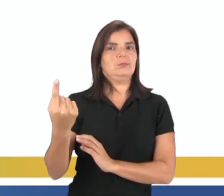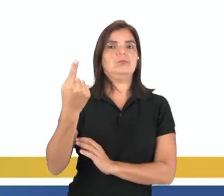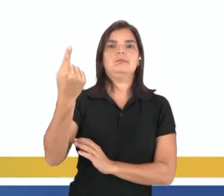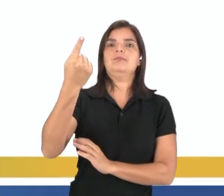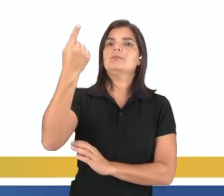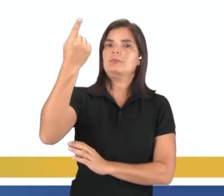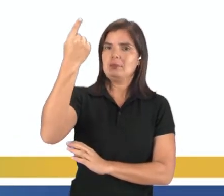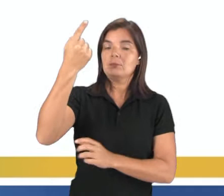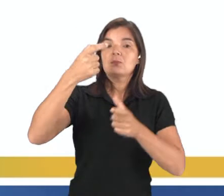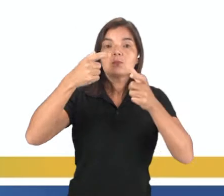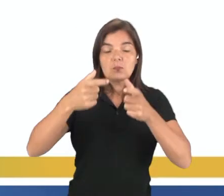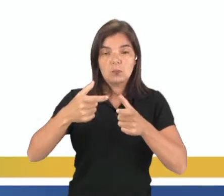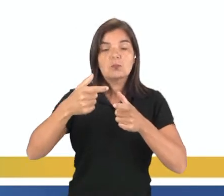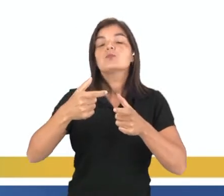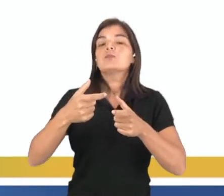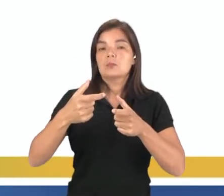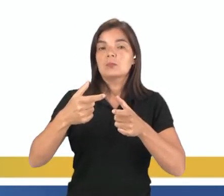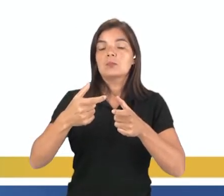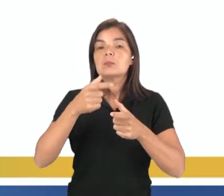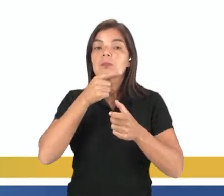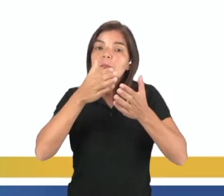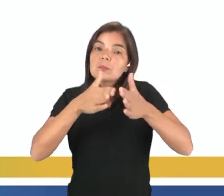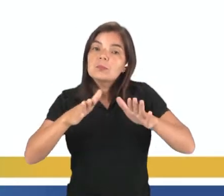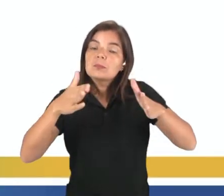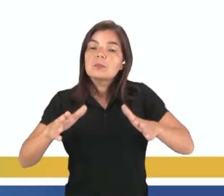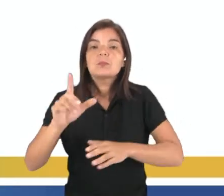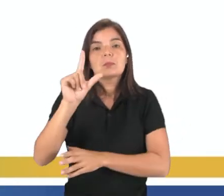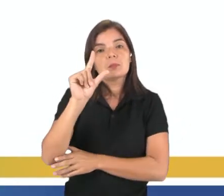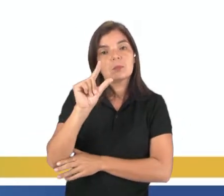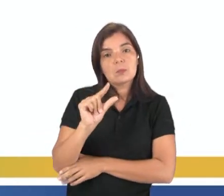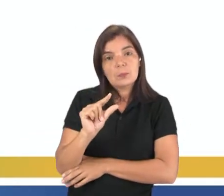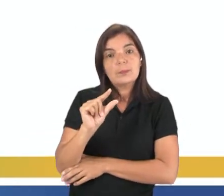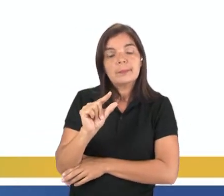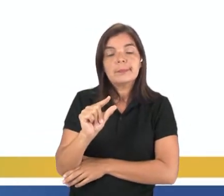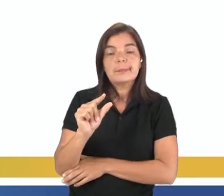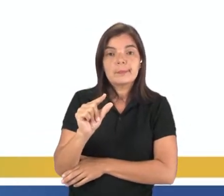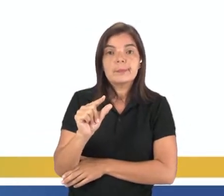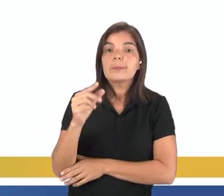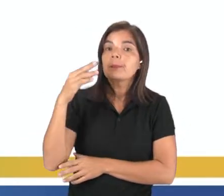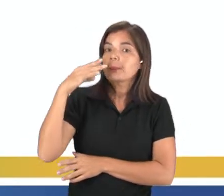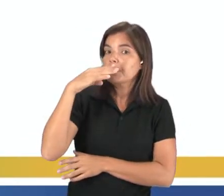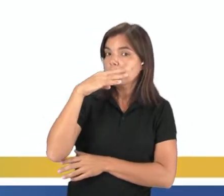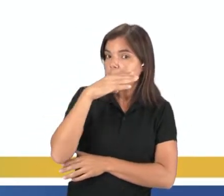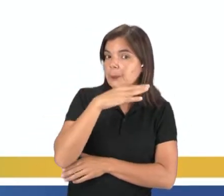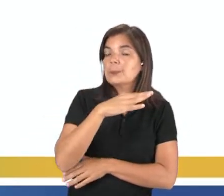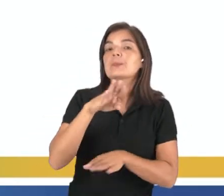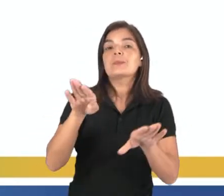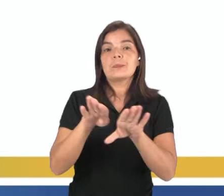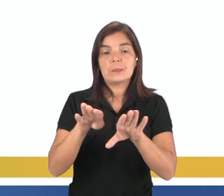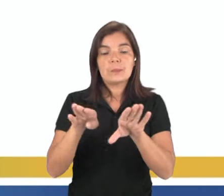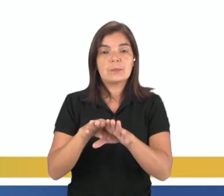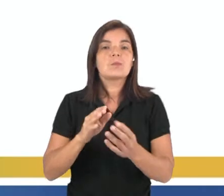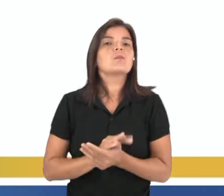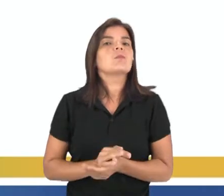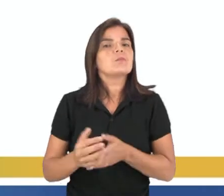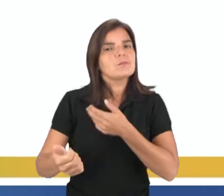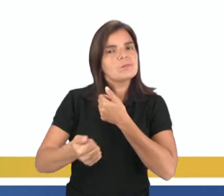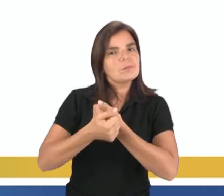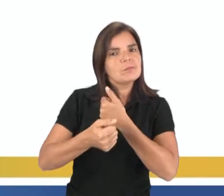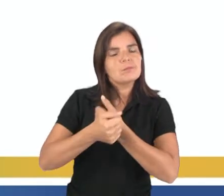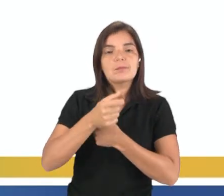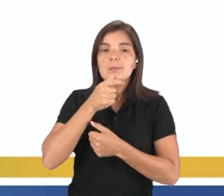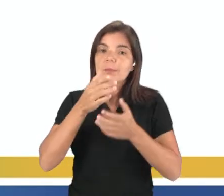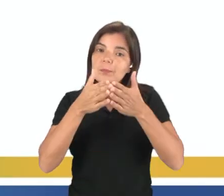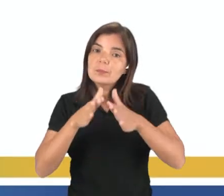né, uma região está em relação ao nível do mar, menores serão suas temperaturas e vice-versa. Quanto mais, né, próximo do